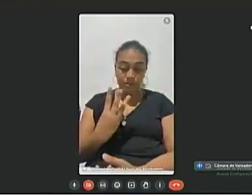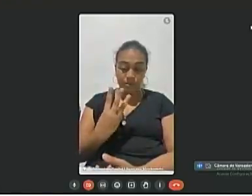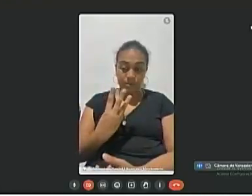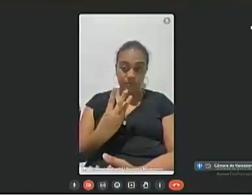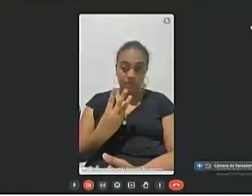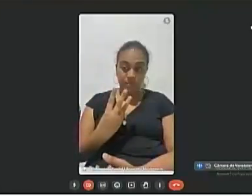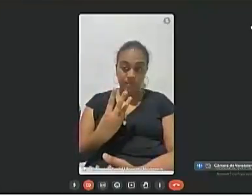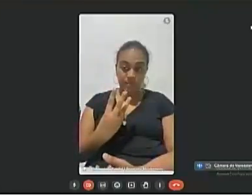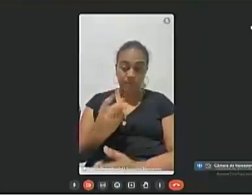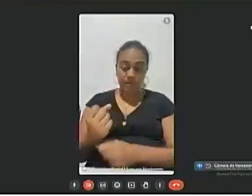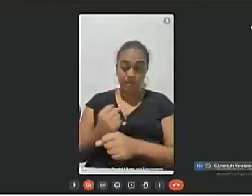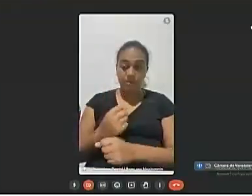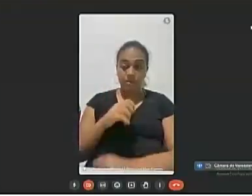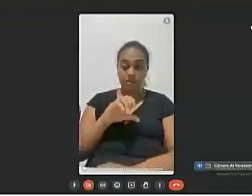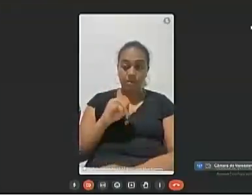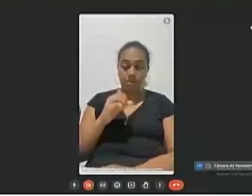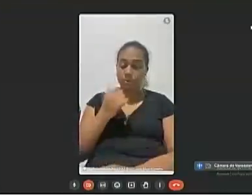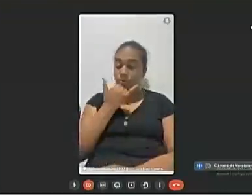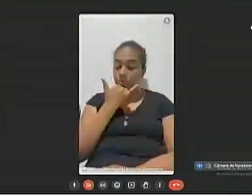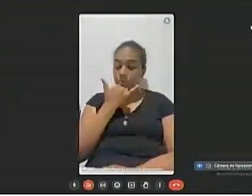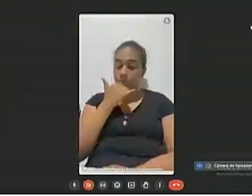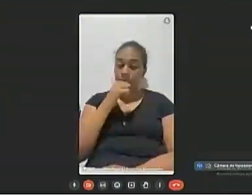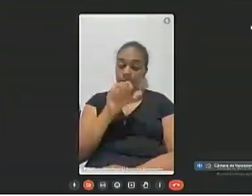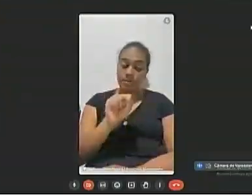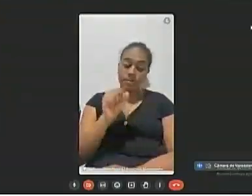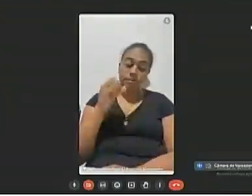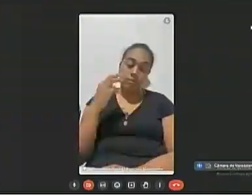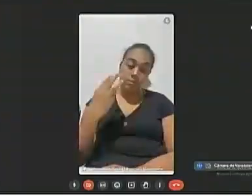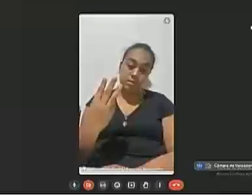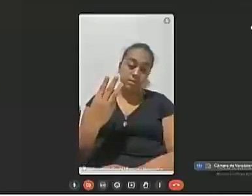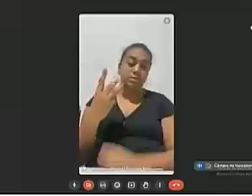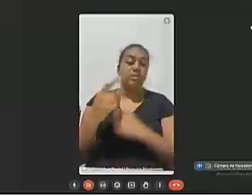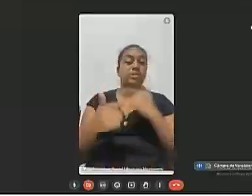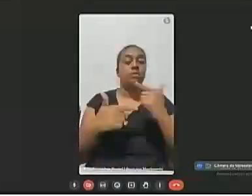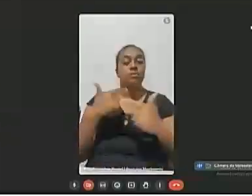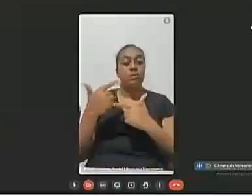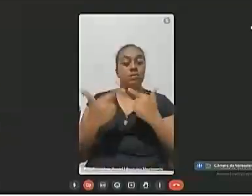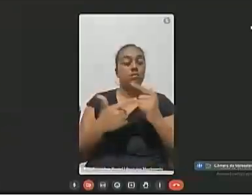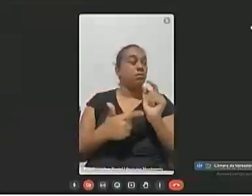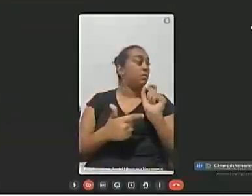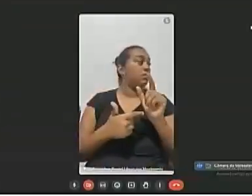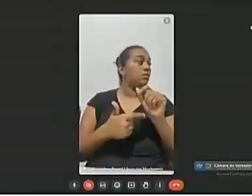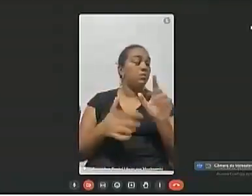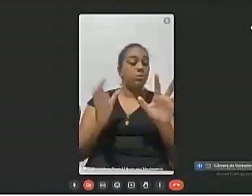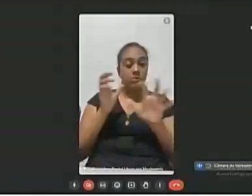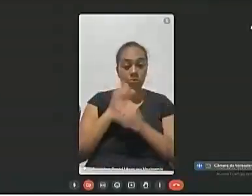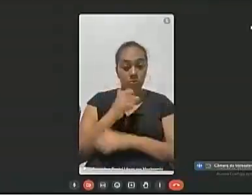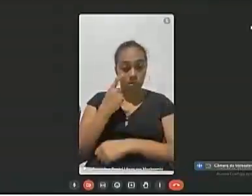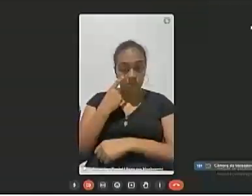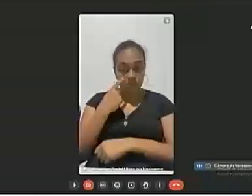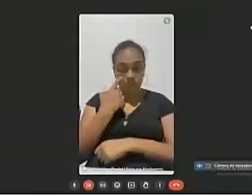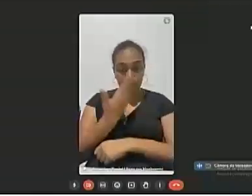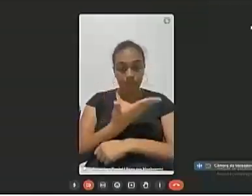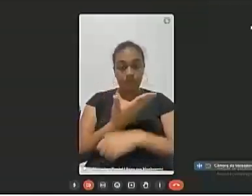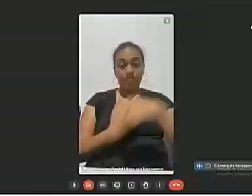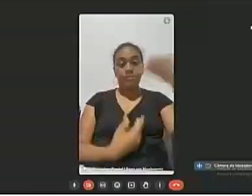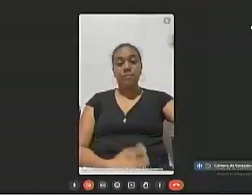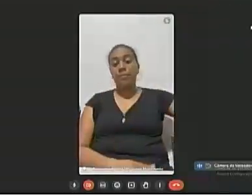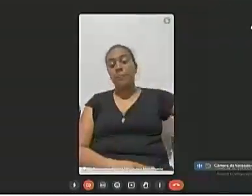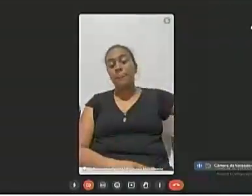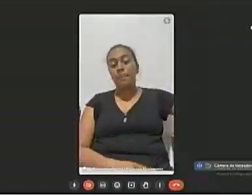cheia do 83, desculpe, essa função azul escura aqui, ó, que quando ela intercepta lá em cima